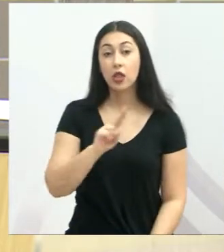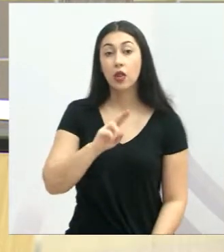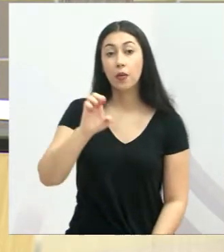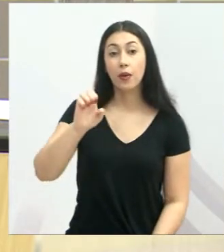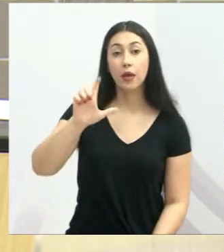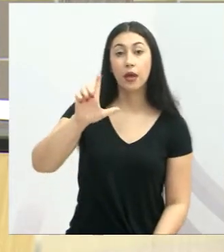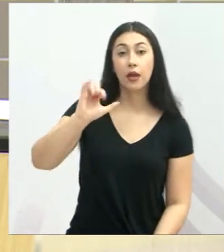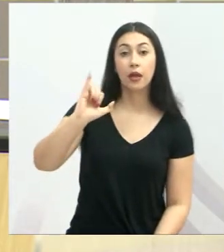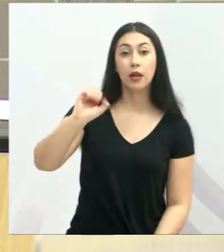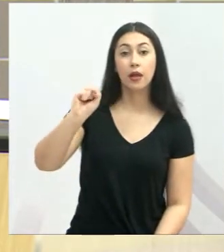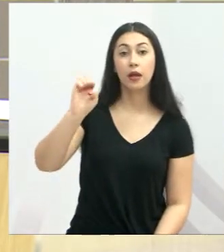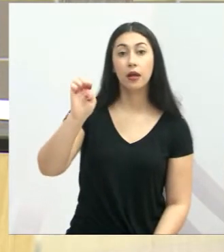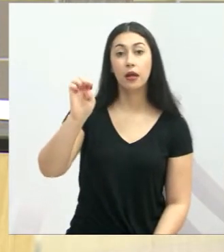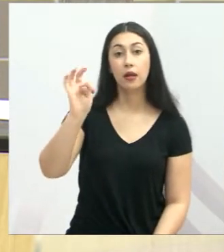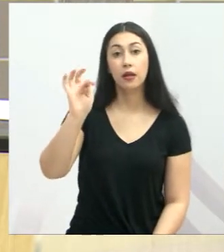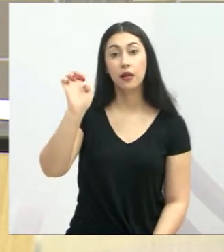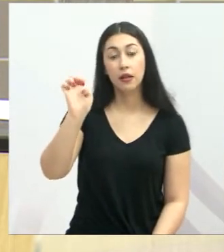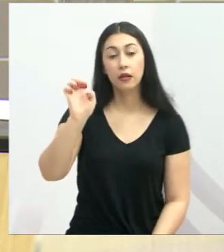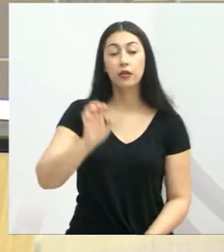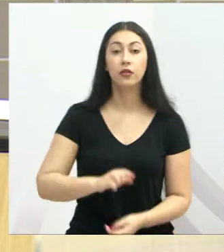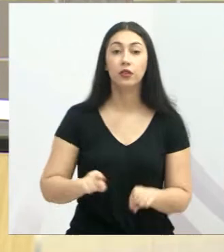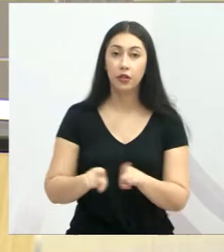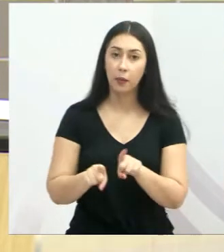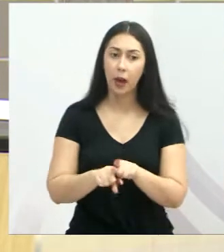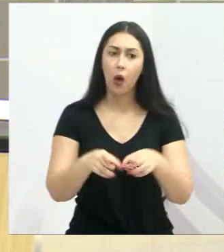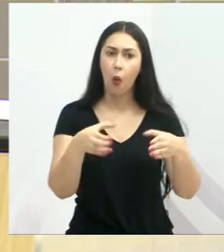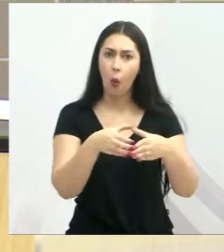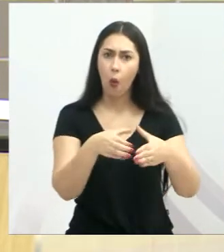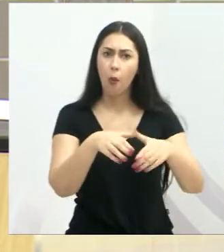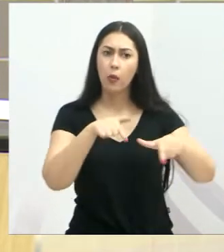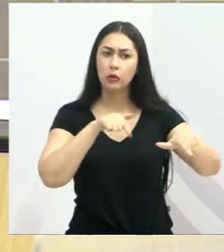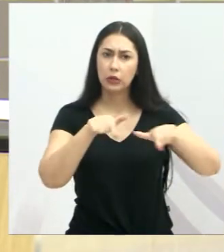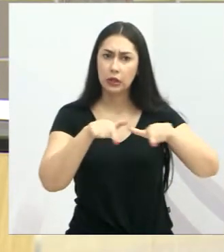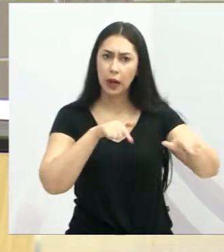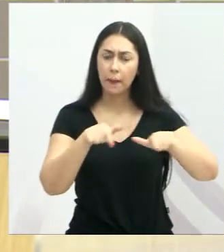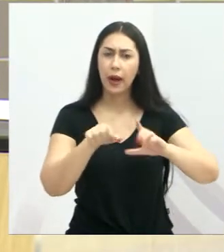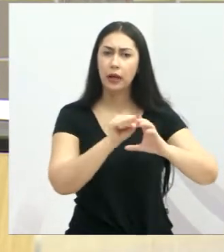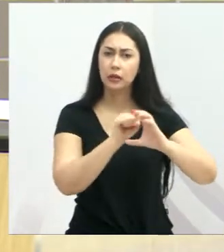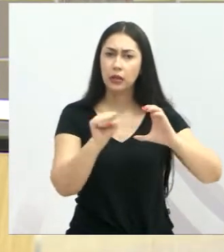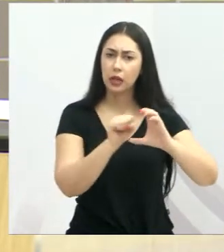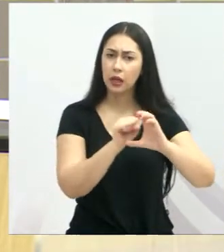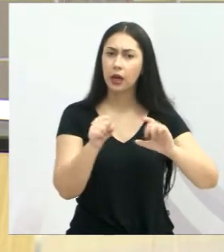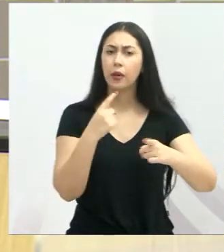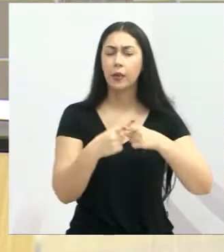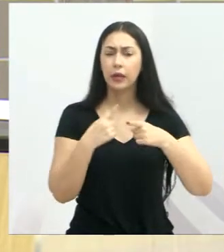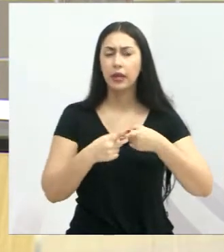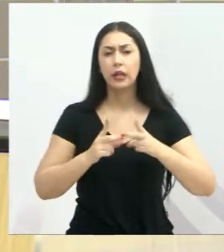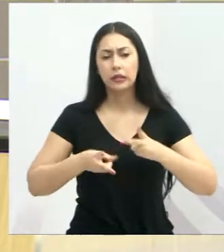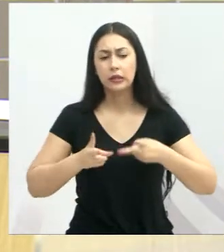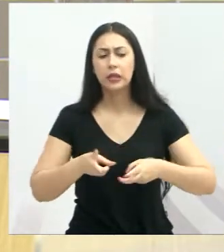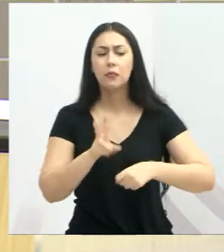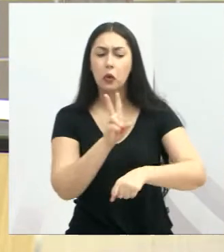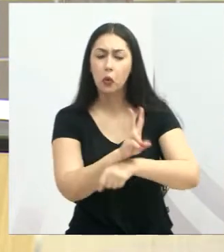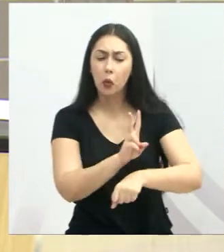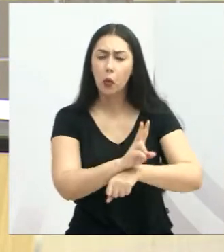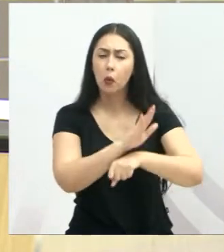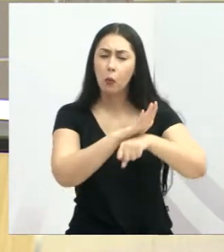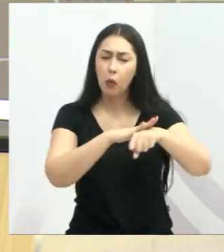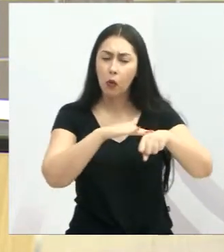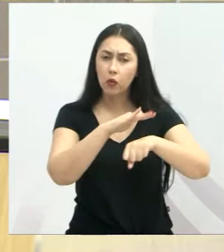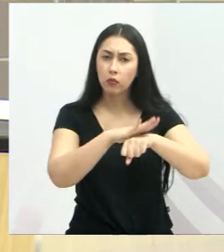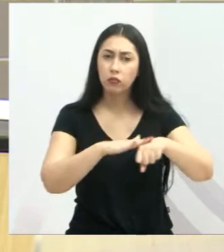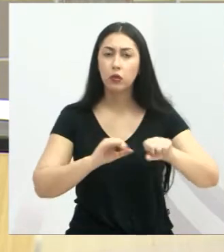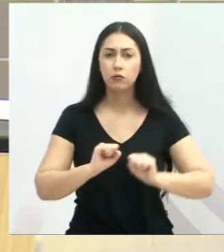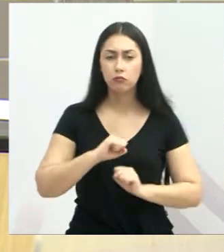Sgorlon, ao corpo clínico e aos funcionários da Santa Casa de Jacareí pelo carinho e acolhimento dedicados ao pronto